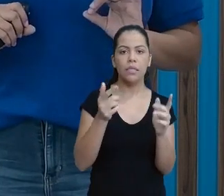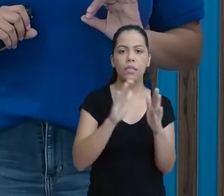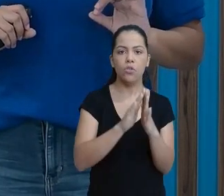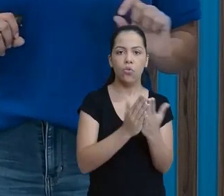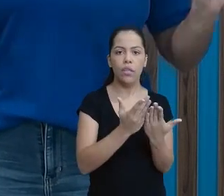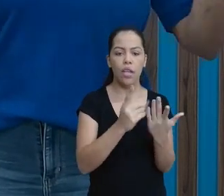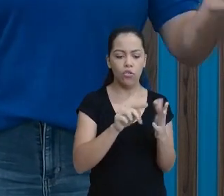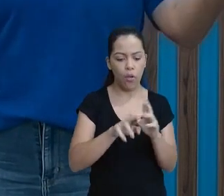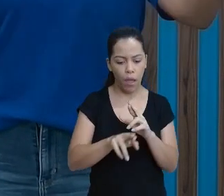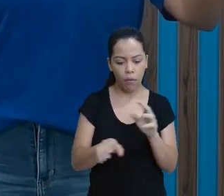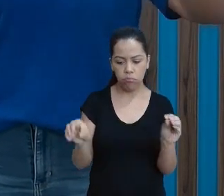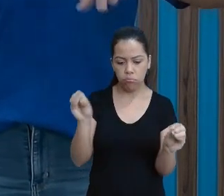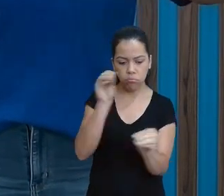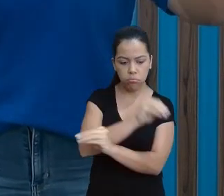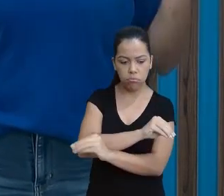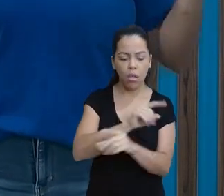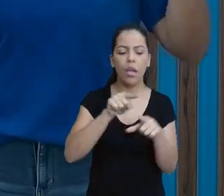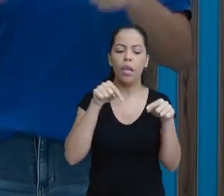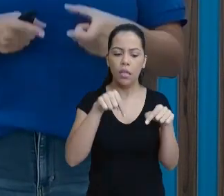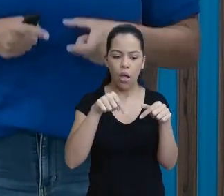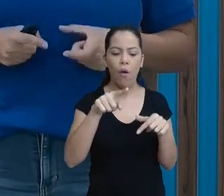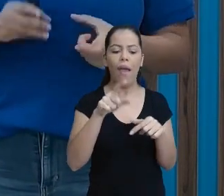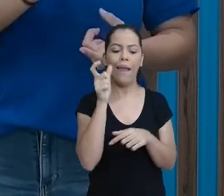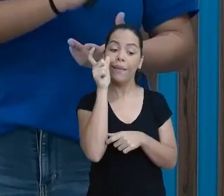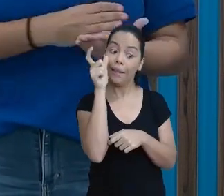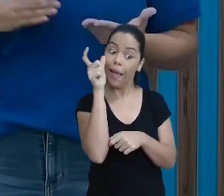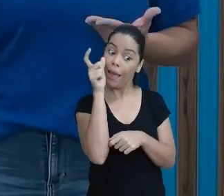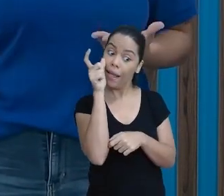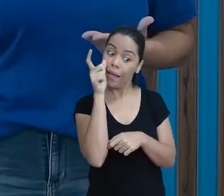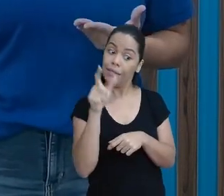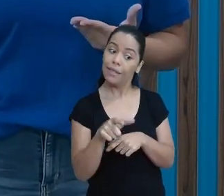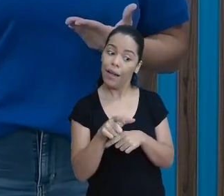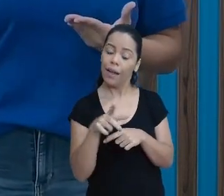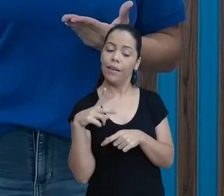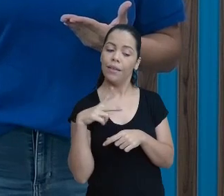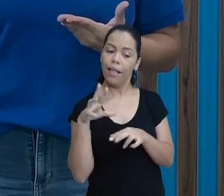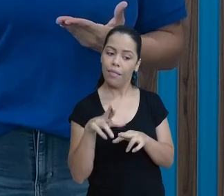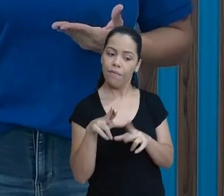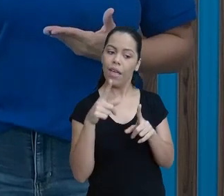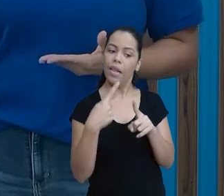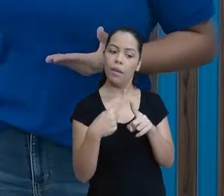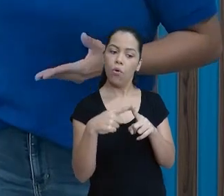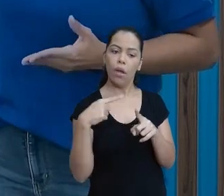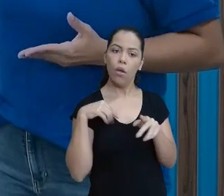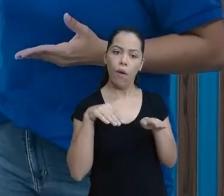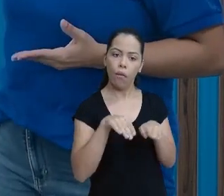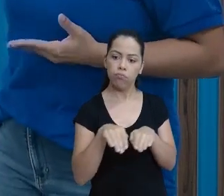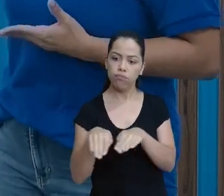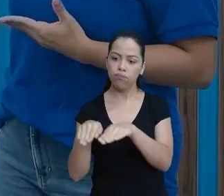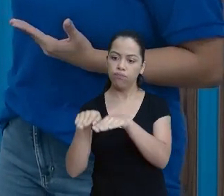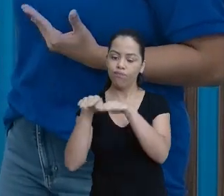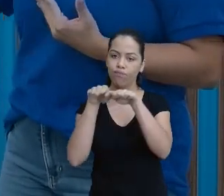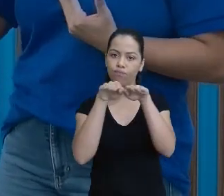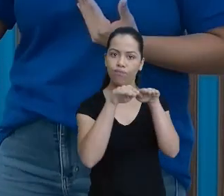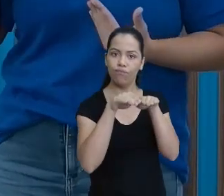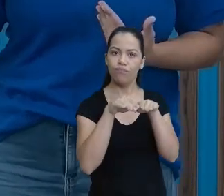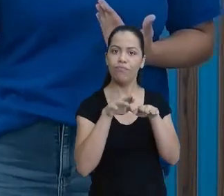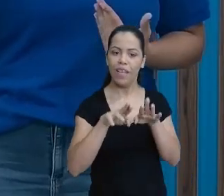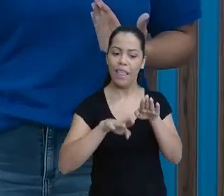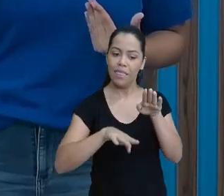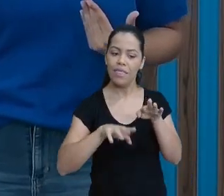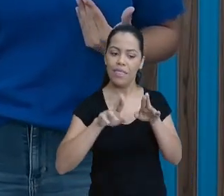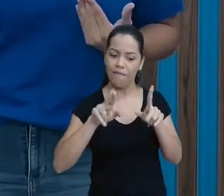relevante, porque ele faz com que essa obra seja um pouco particular, porque ela sai um pouco dos padrões. E aí, por isso, eu preciso inserir na